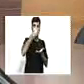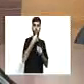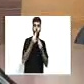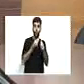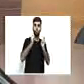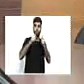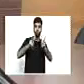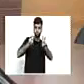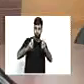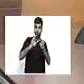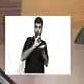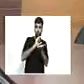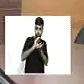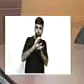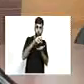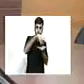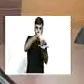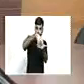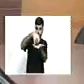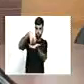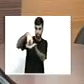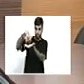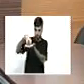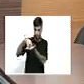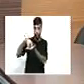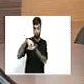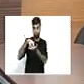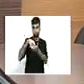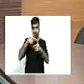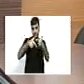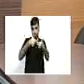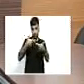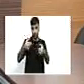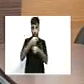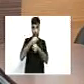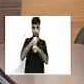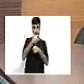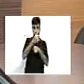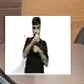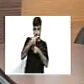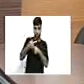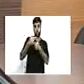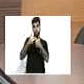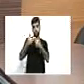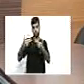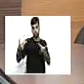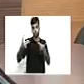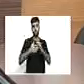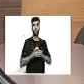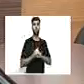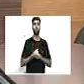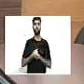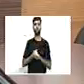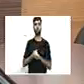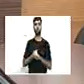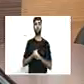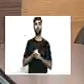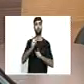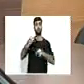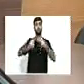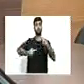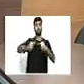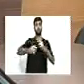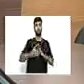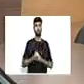a concessão de subvenção social às entidades para o exercício de 2017 e da outras providências projeto